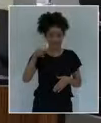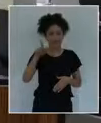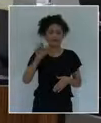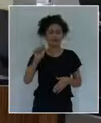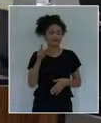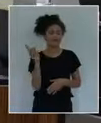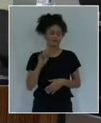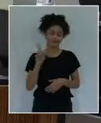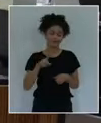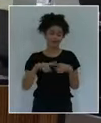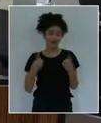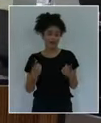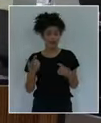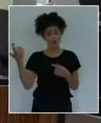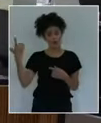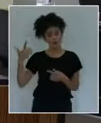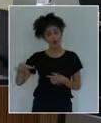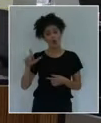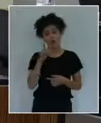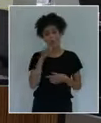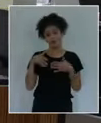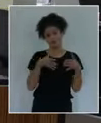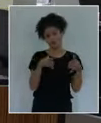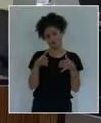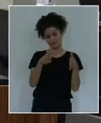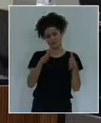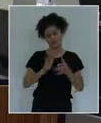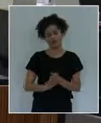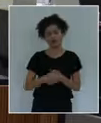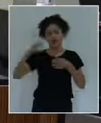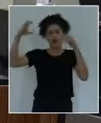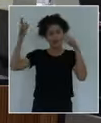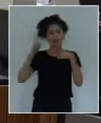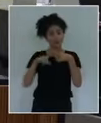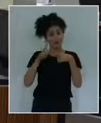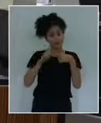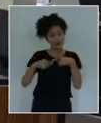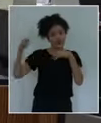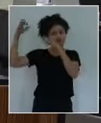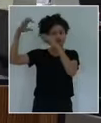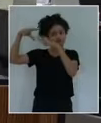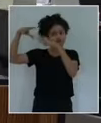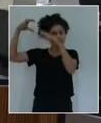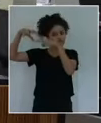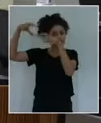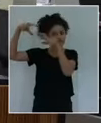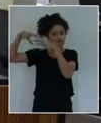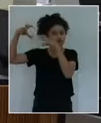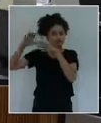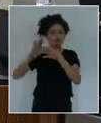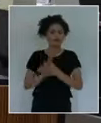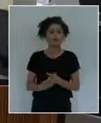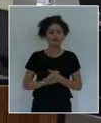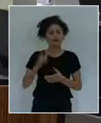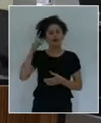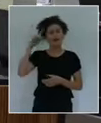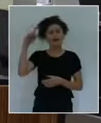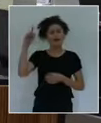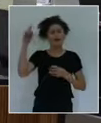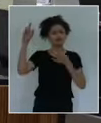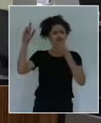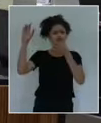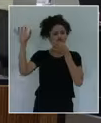da cabeceira lá. Mas foi muita chuva mesmo, por isso que aconteceu isso. E referente à sirene, foi uma ideia muito boa que a gente pode tentar